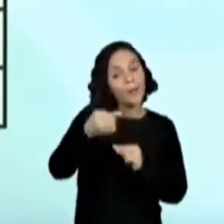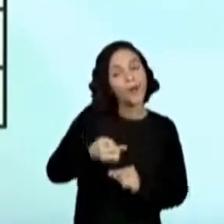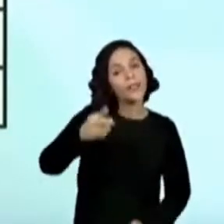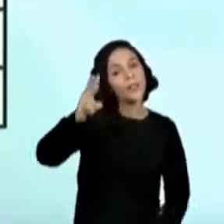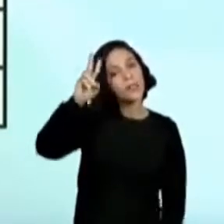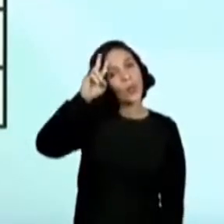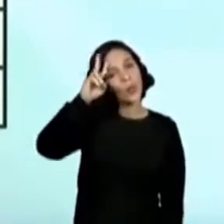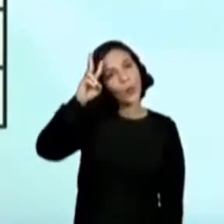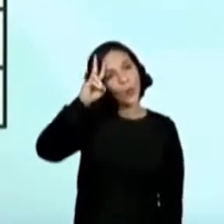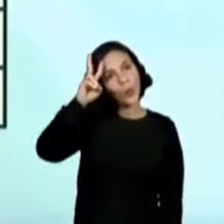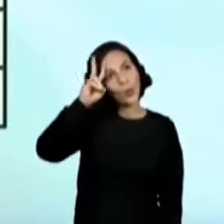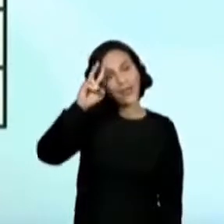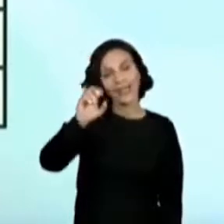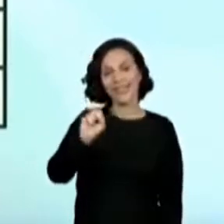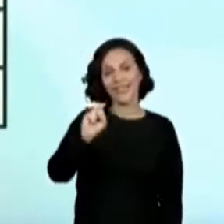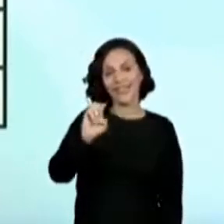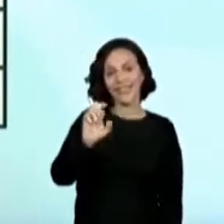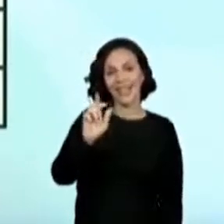Segunda-feira.